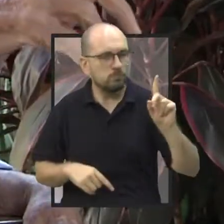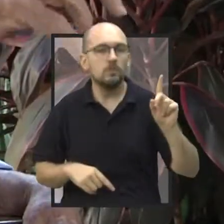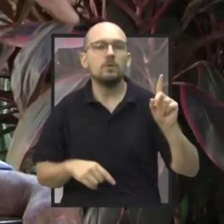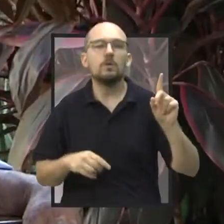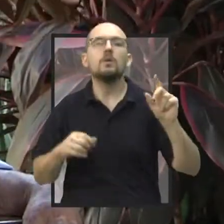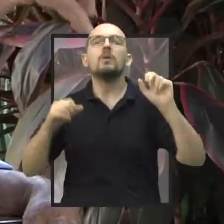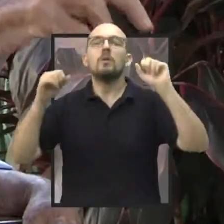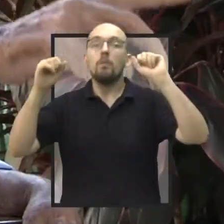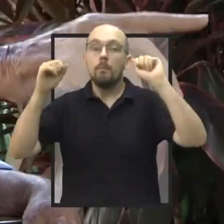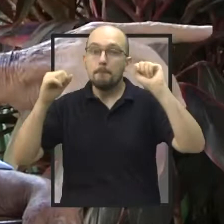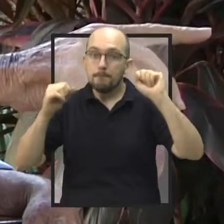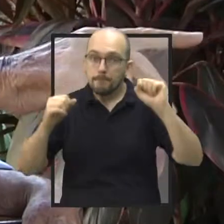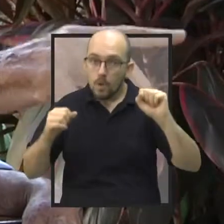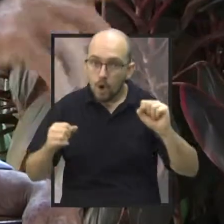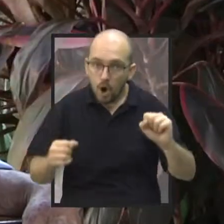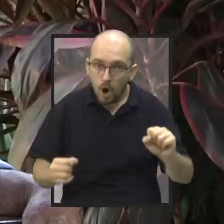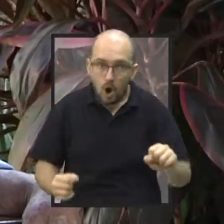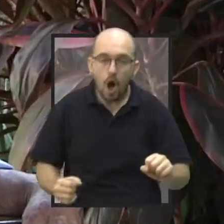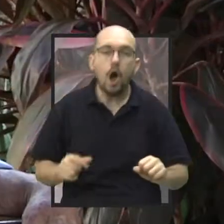pode,